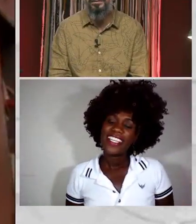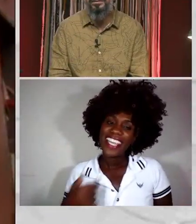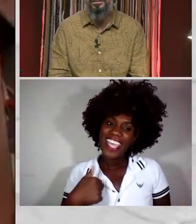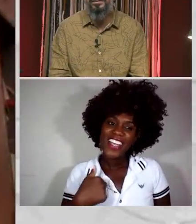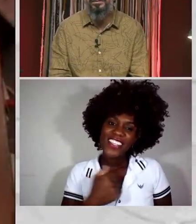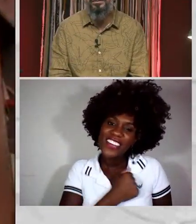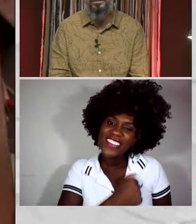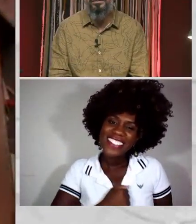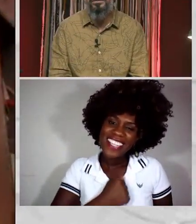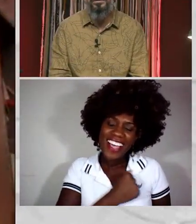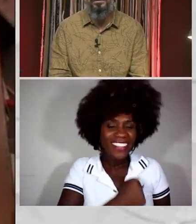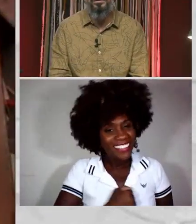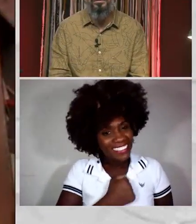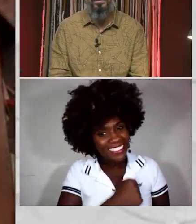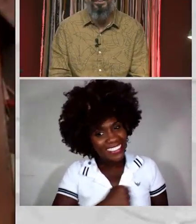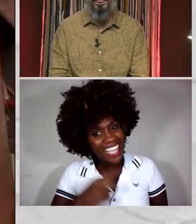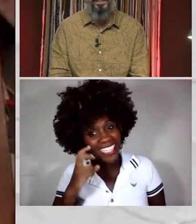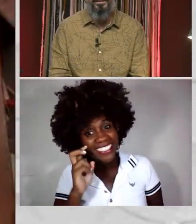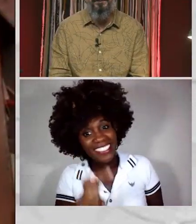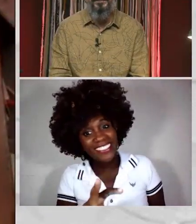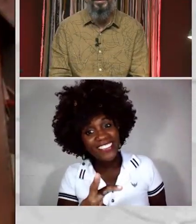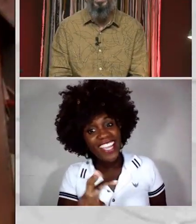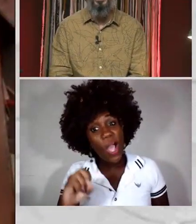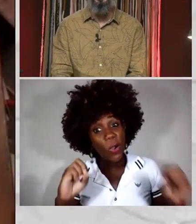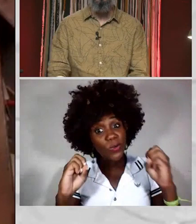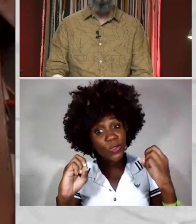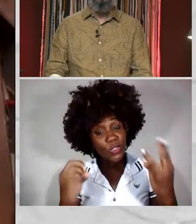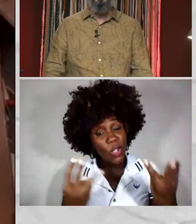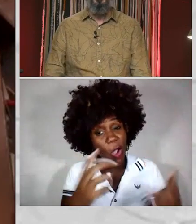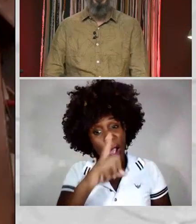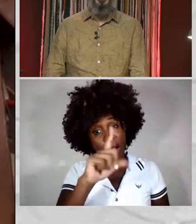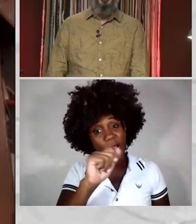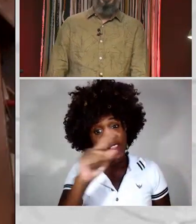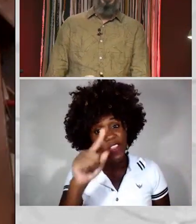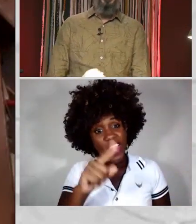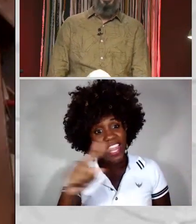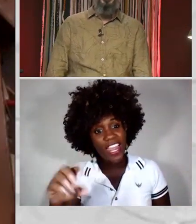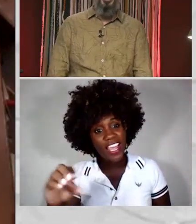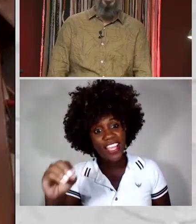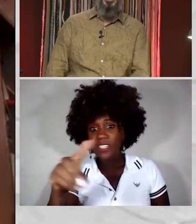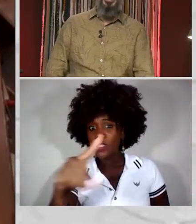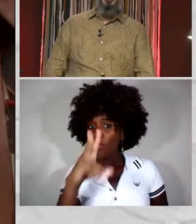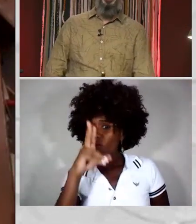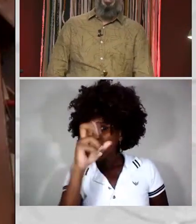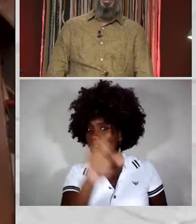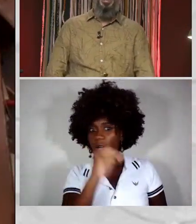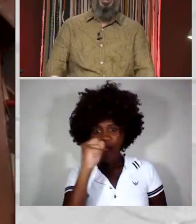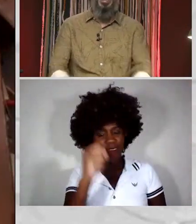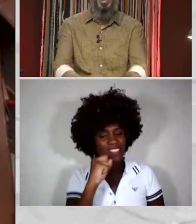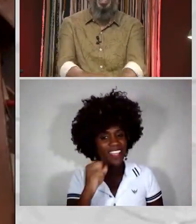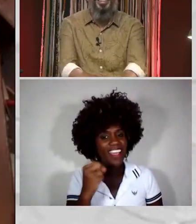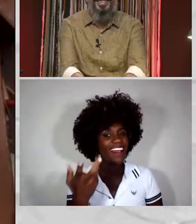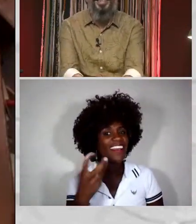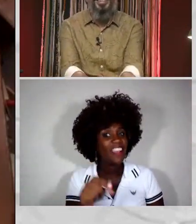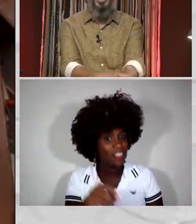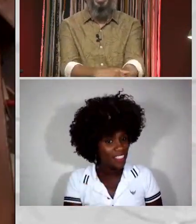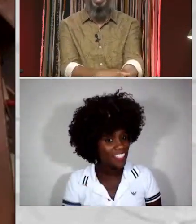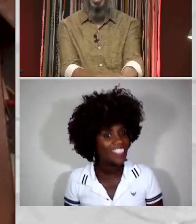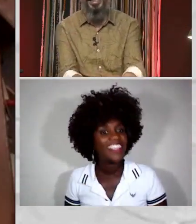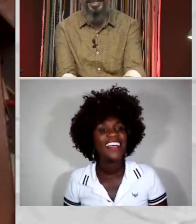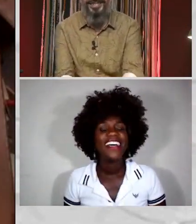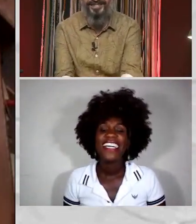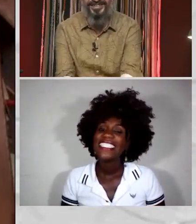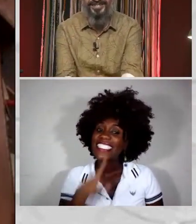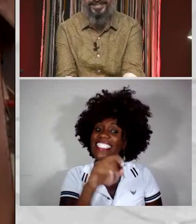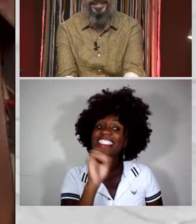saudade de assistir a um show do Lazo Matumbi presencial, com aquela força da natureza, É só você não. e você